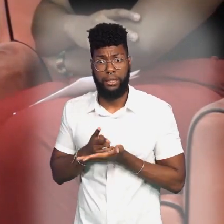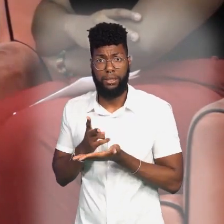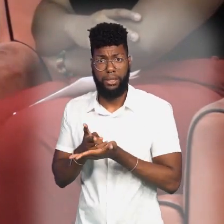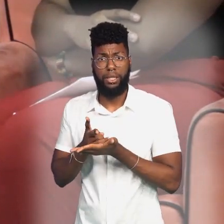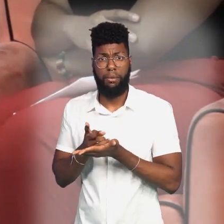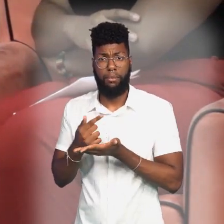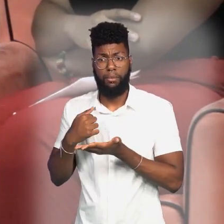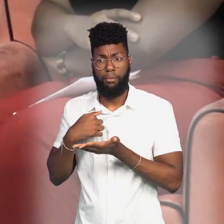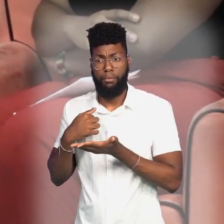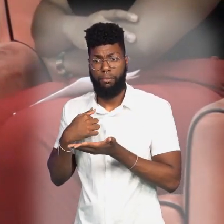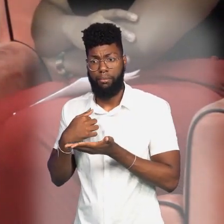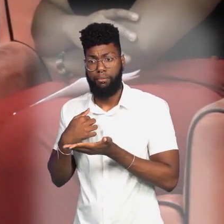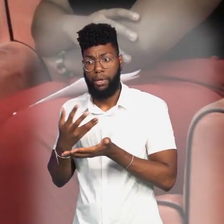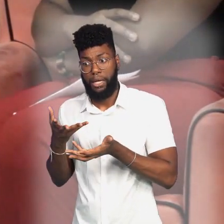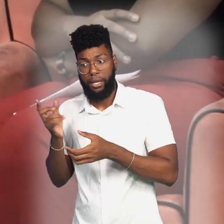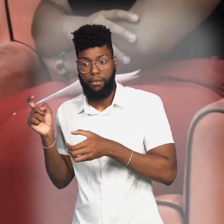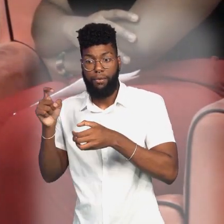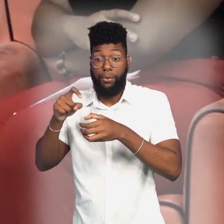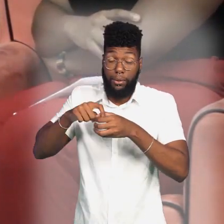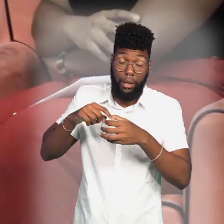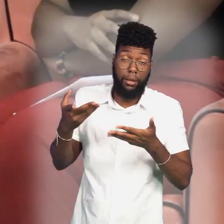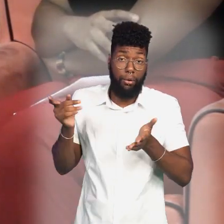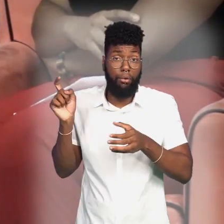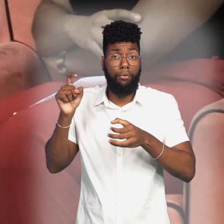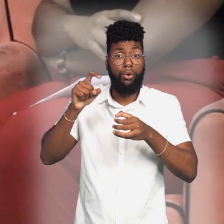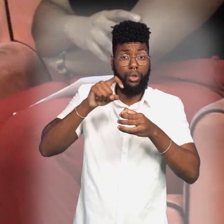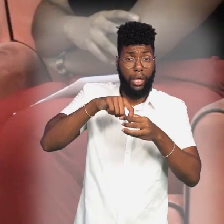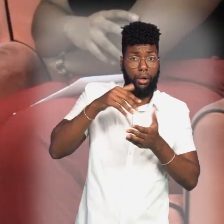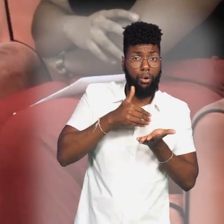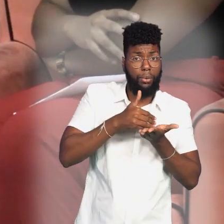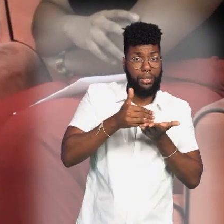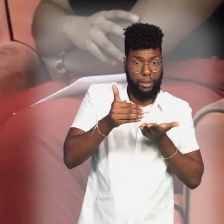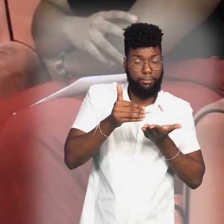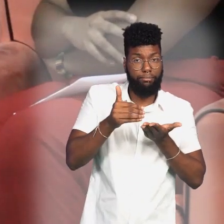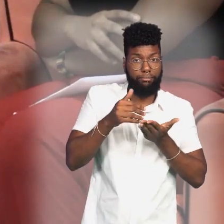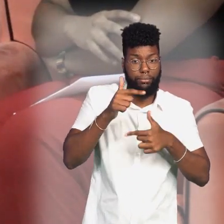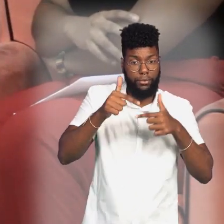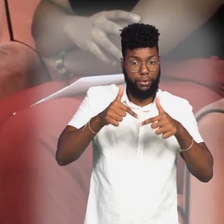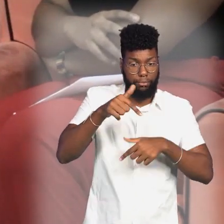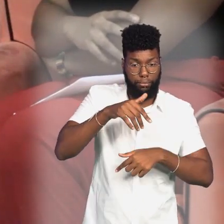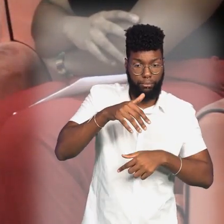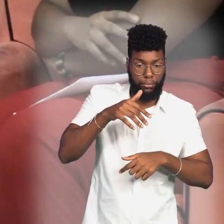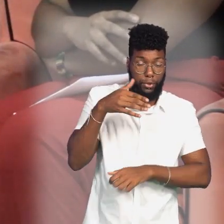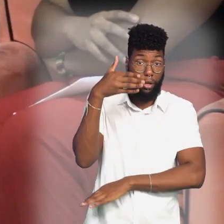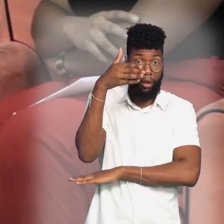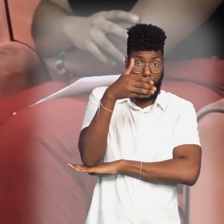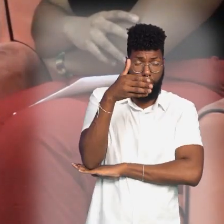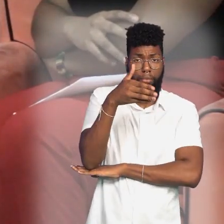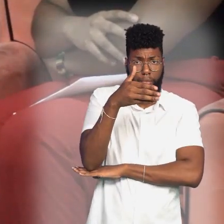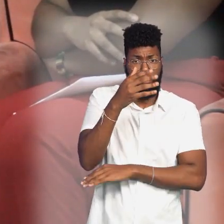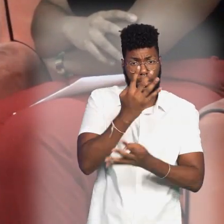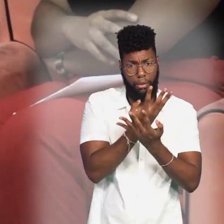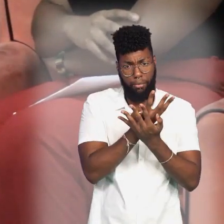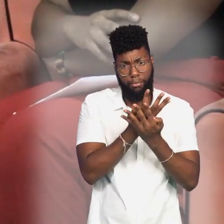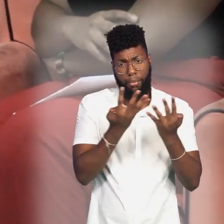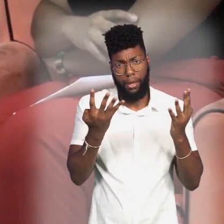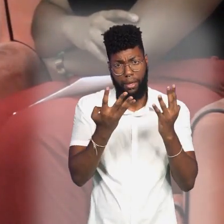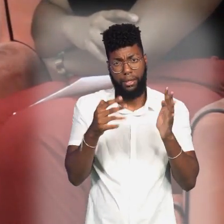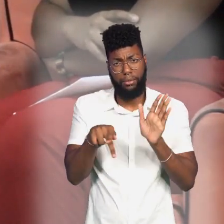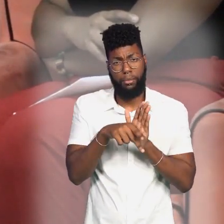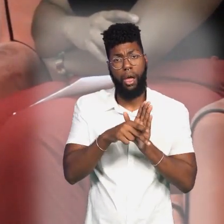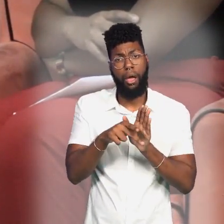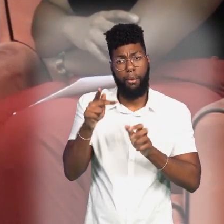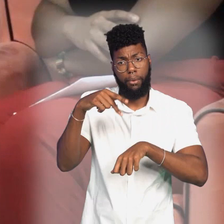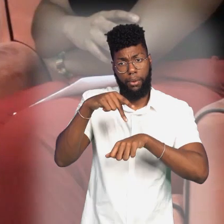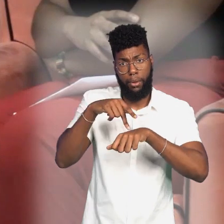eu voltei, aí comecei a trabalhar no rede de hotéis Méridien, uma rede francesa.